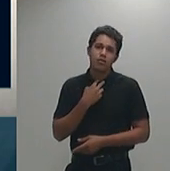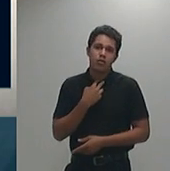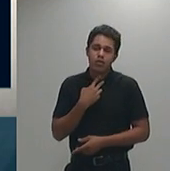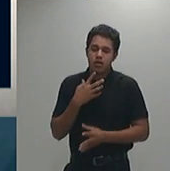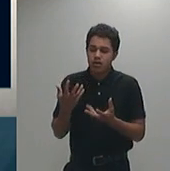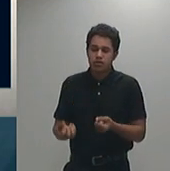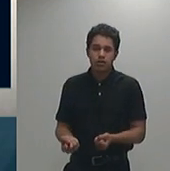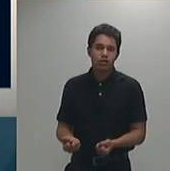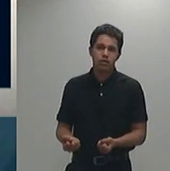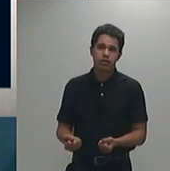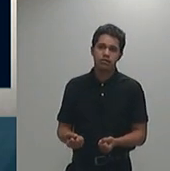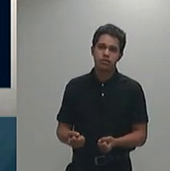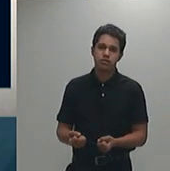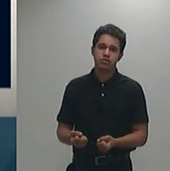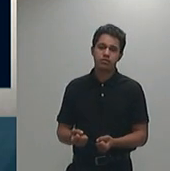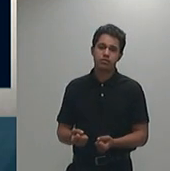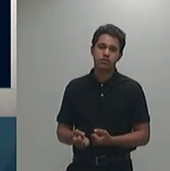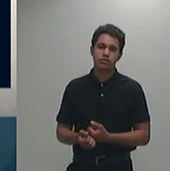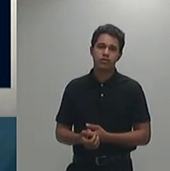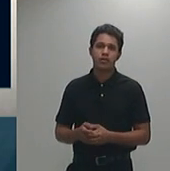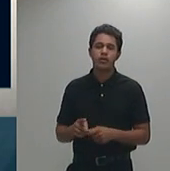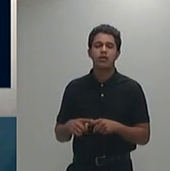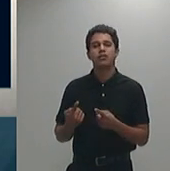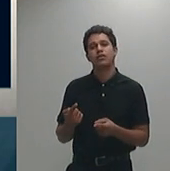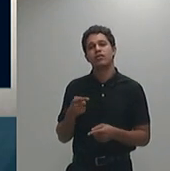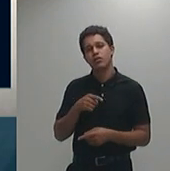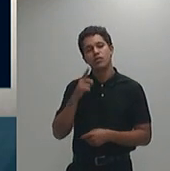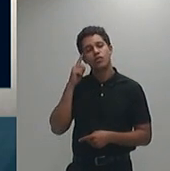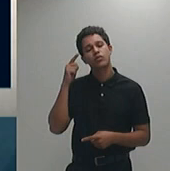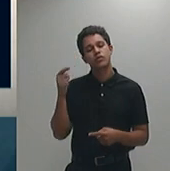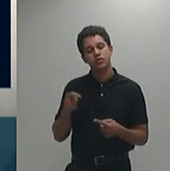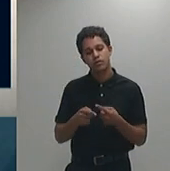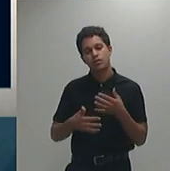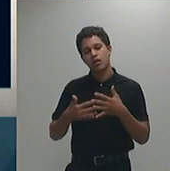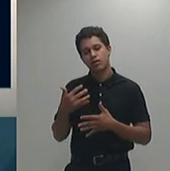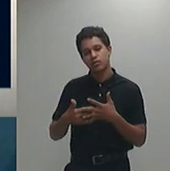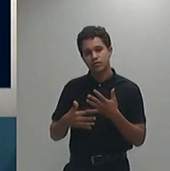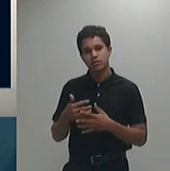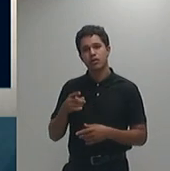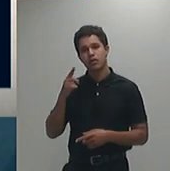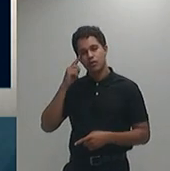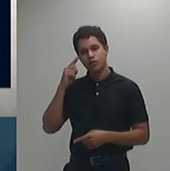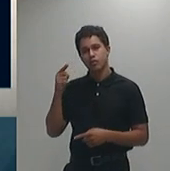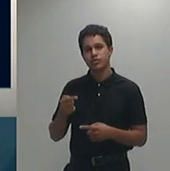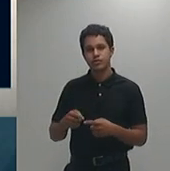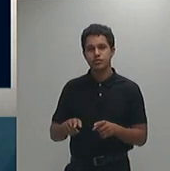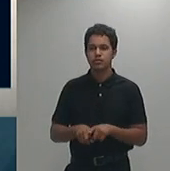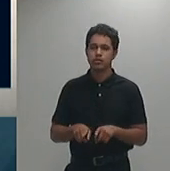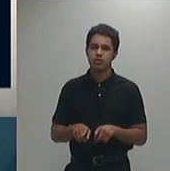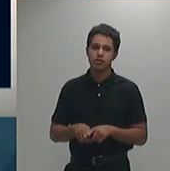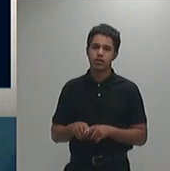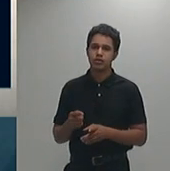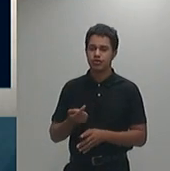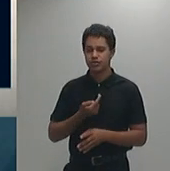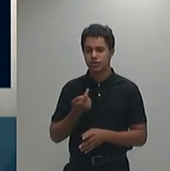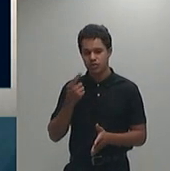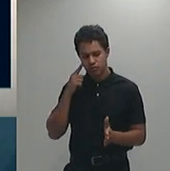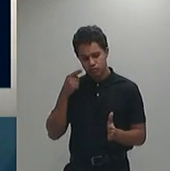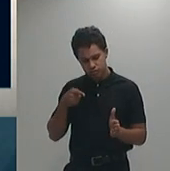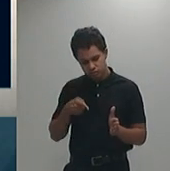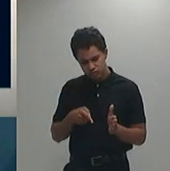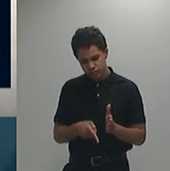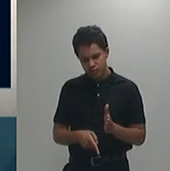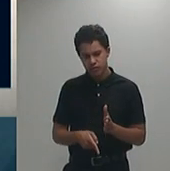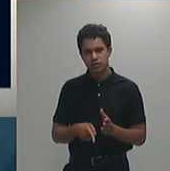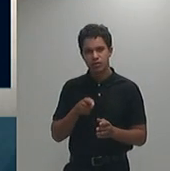acatá-la então Daí o motivo do conflito e daí o motivo Até de nós é aprofundarmos